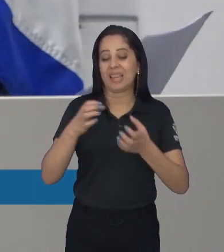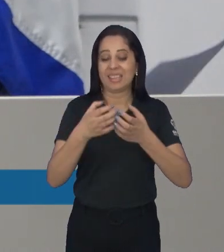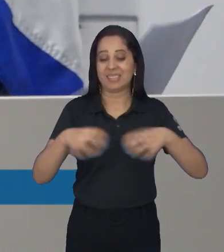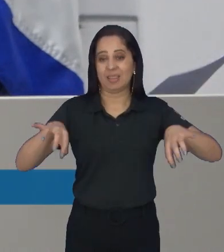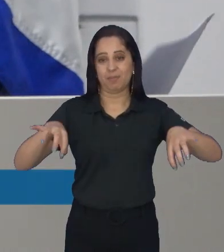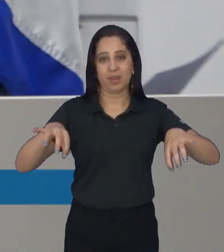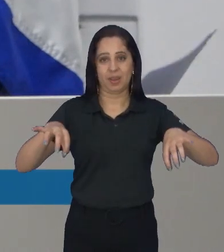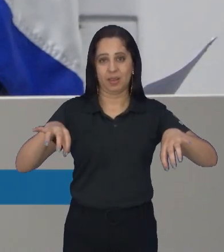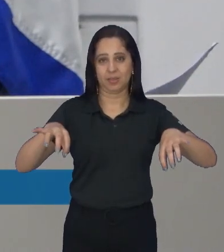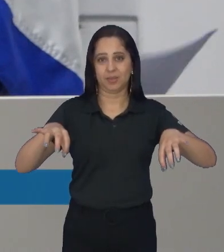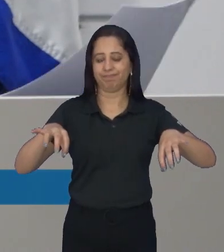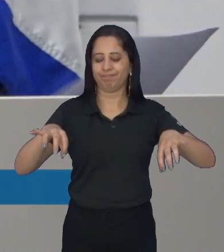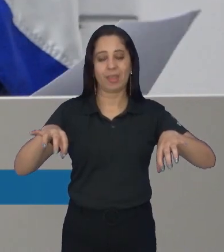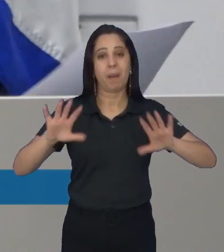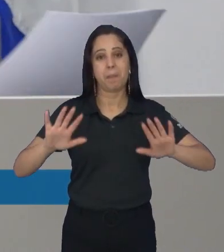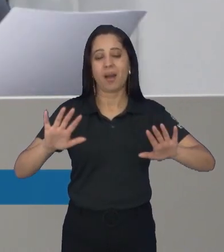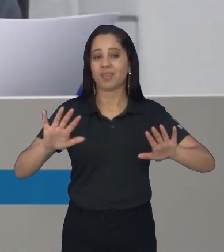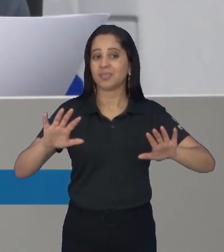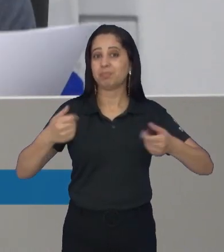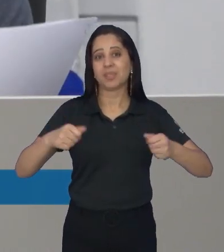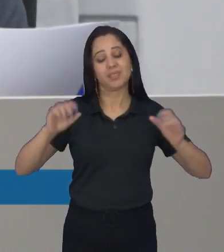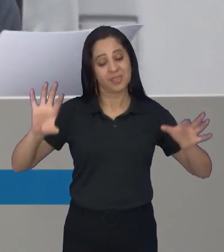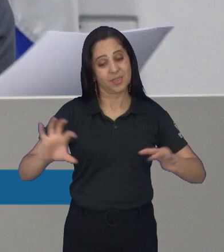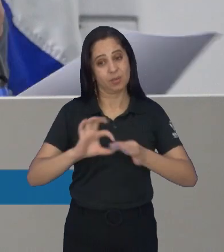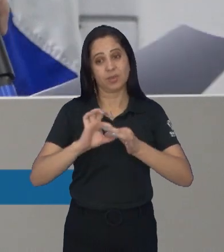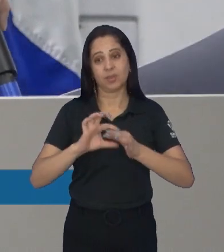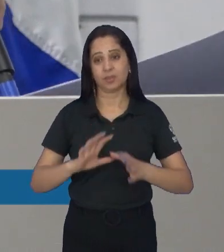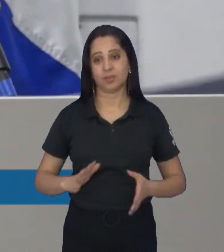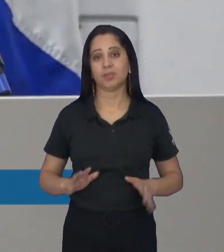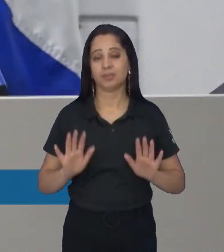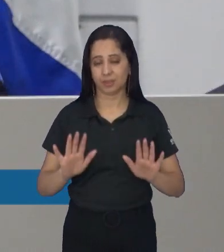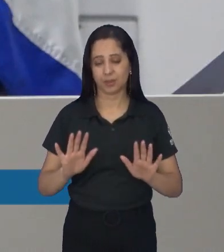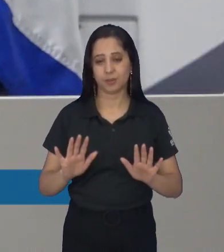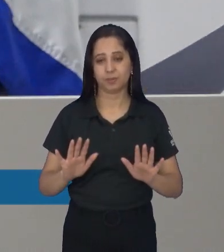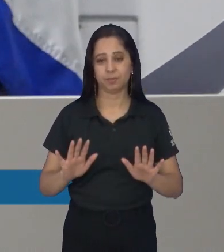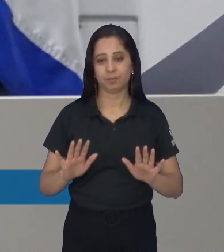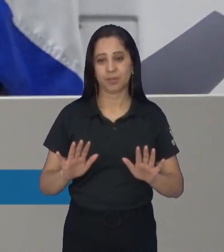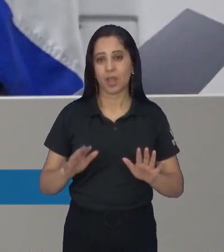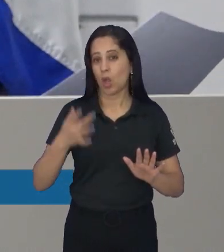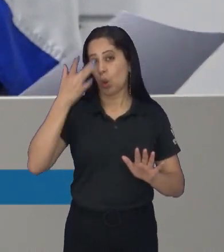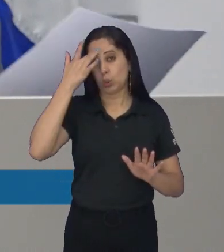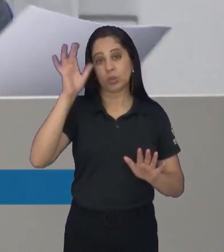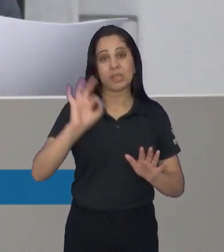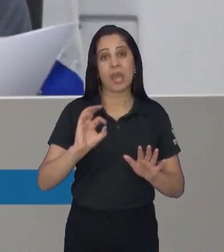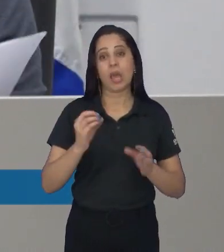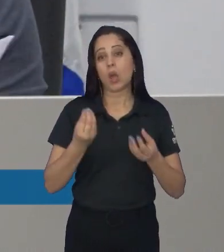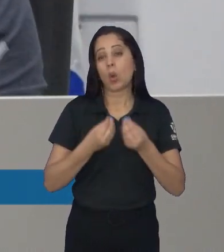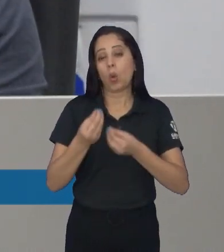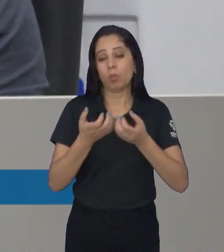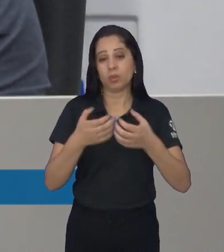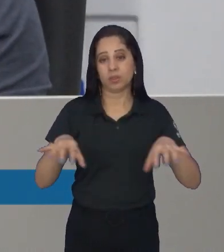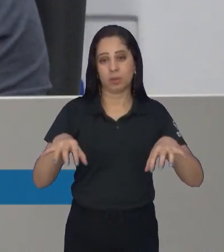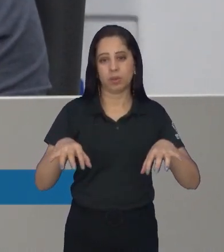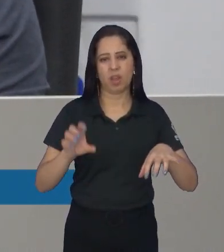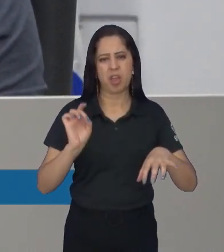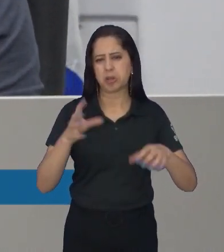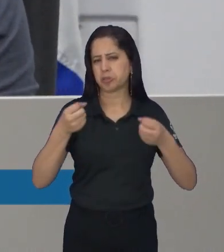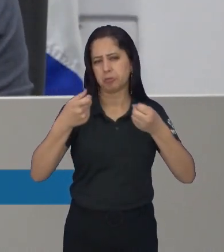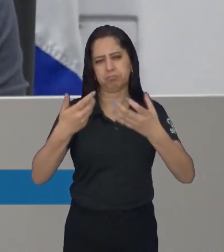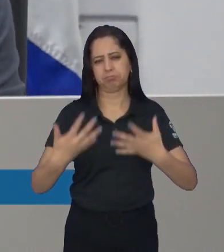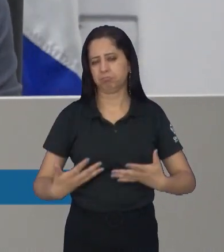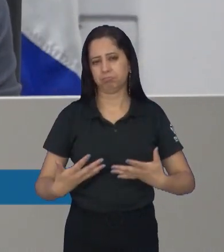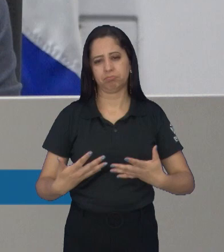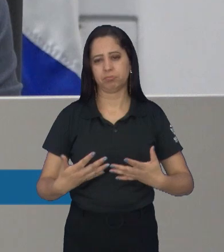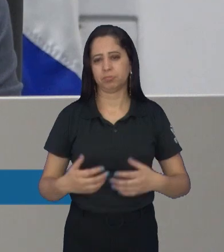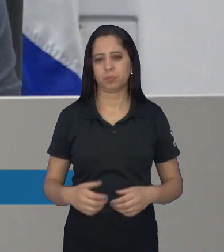matéria da classificação do da atividade do zoneamento entende não vejo como ela sair nesse momento acho que basicamente que eu tinha para